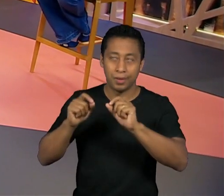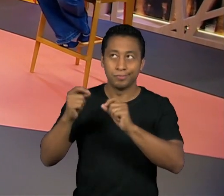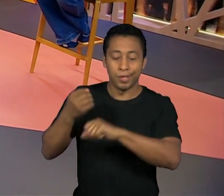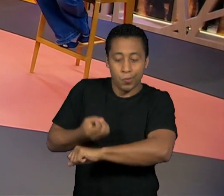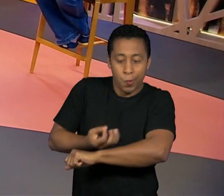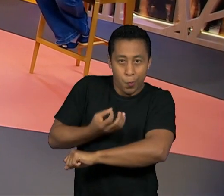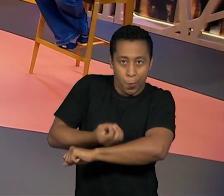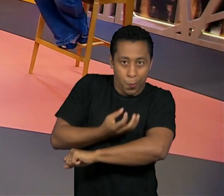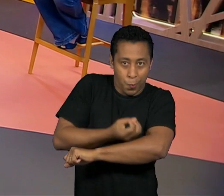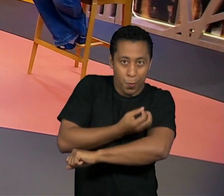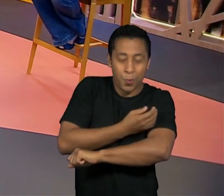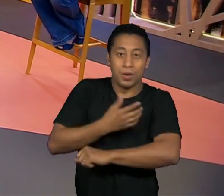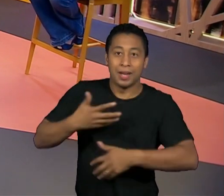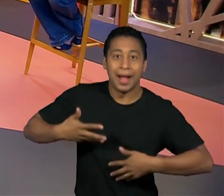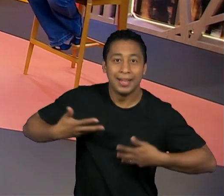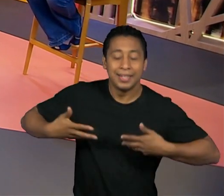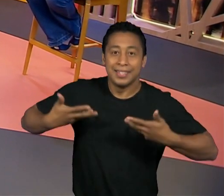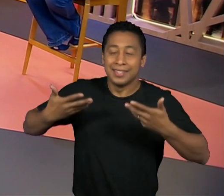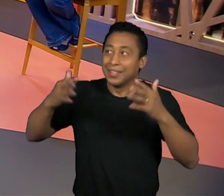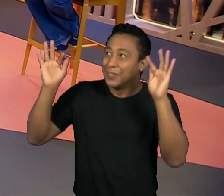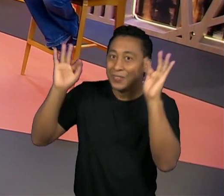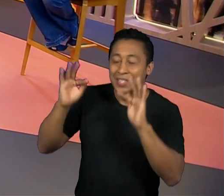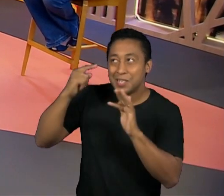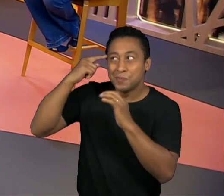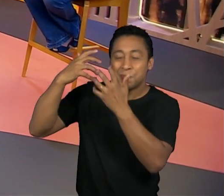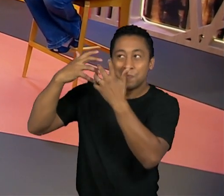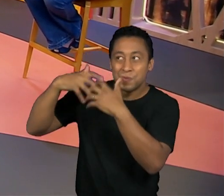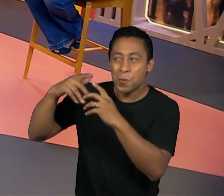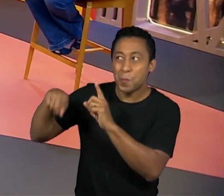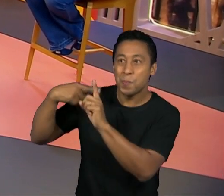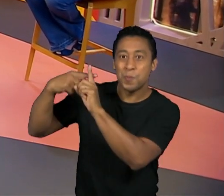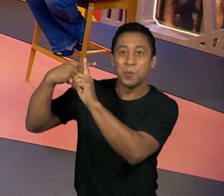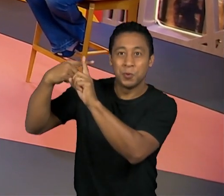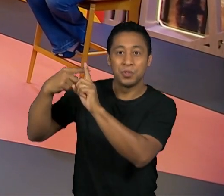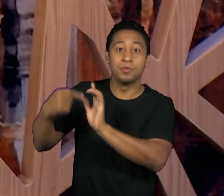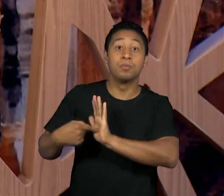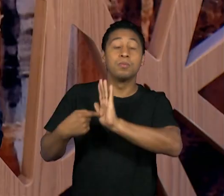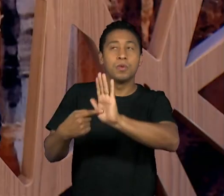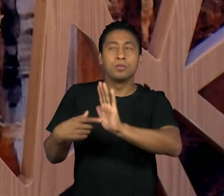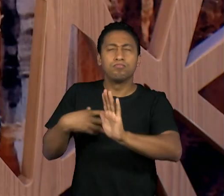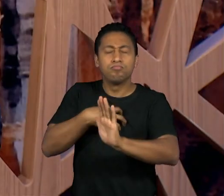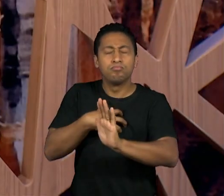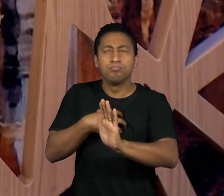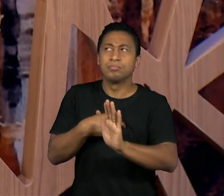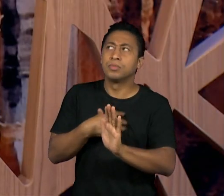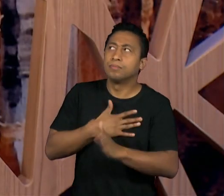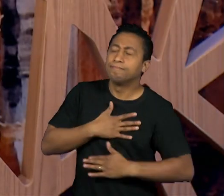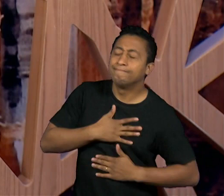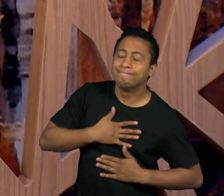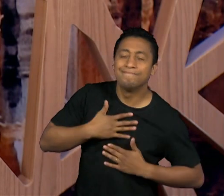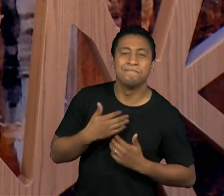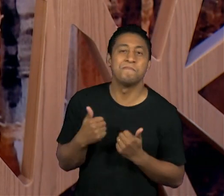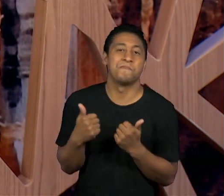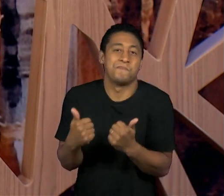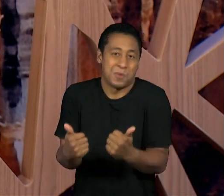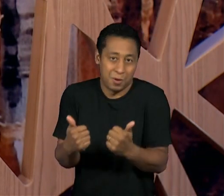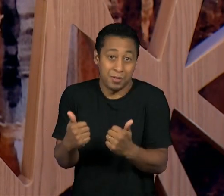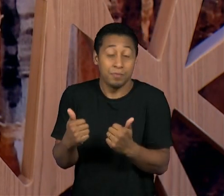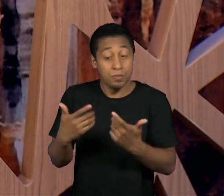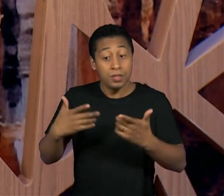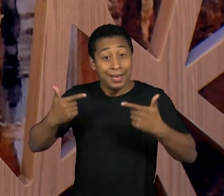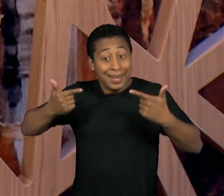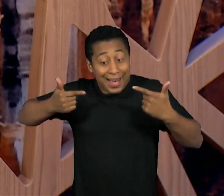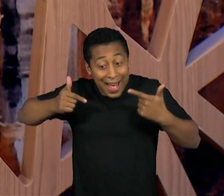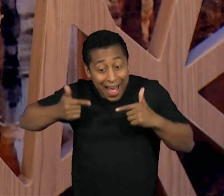a endorfina, que são neurotransmissores que vão nos colocar numa sensação de bem-estar, automaticamente o riso é